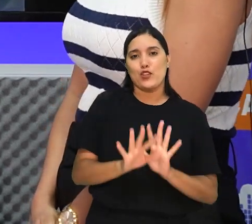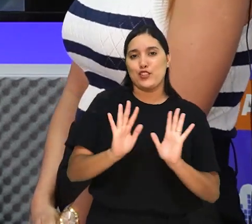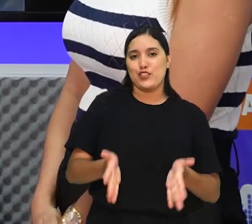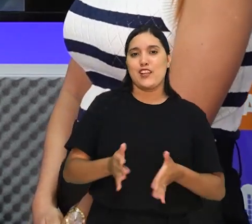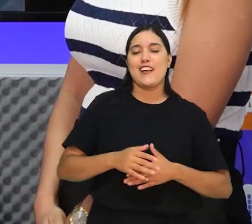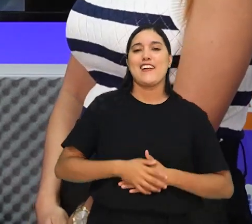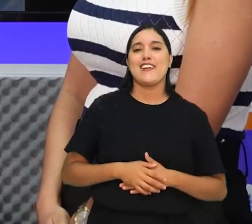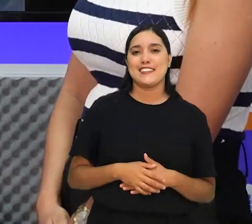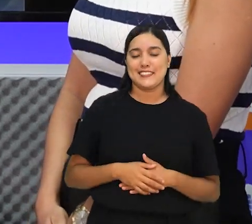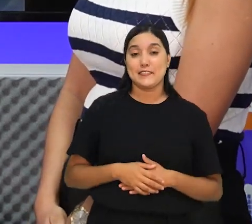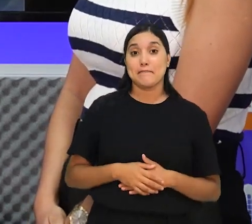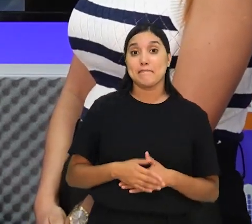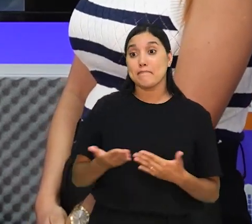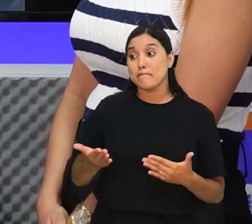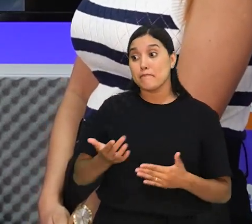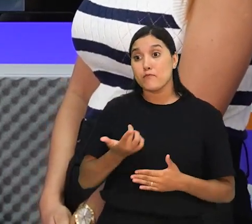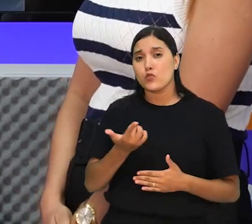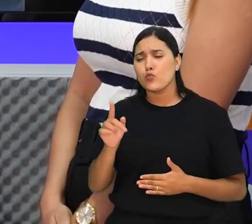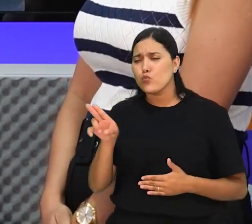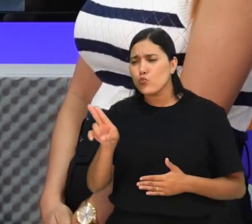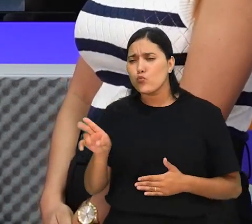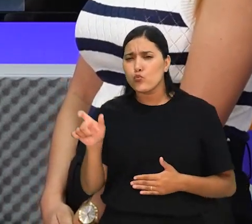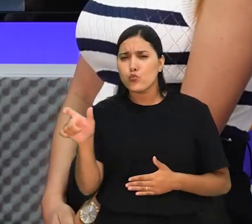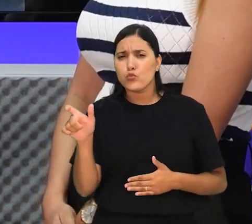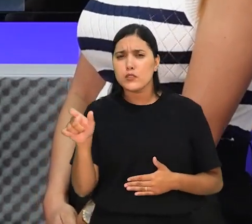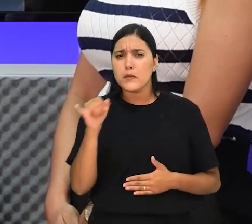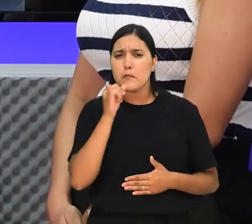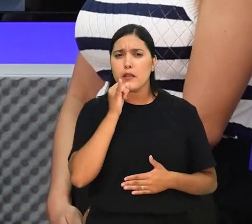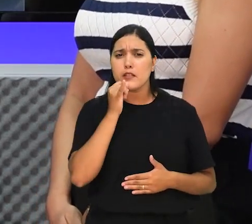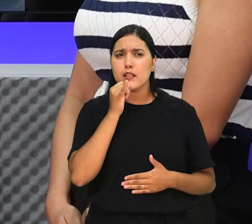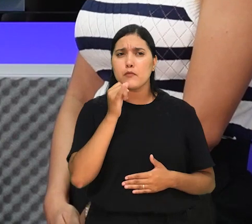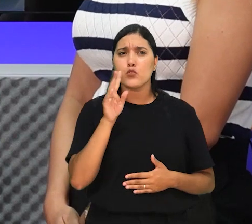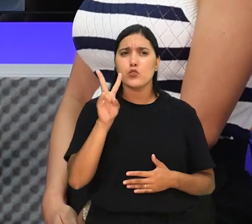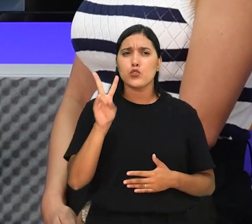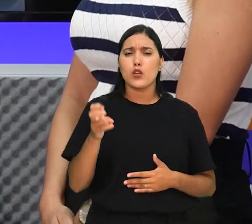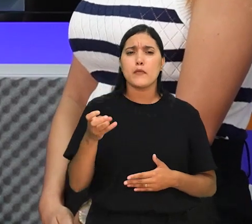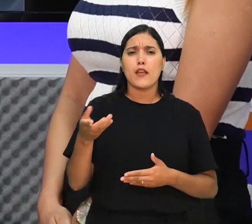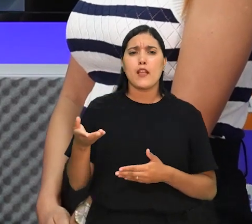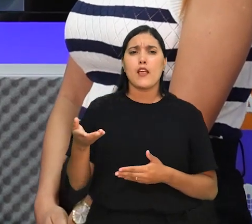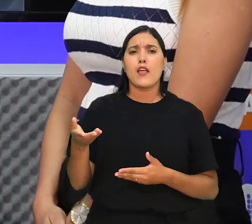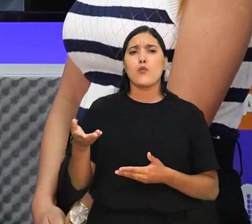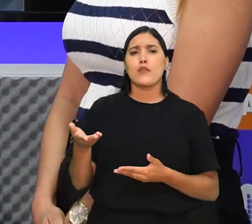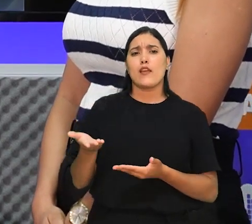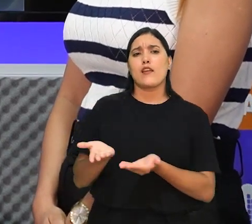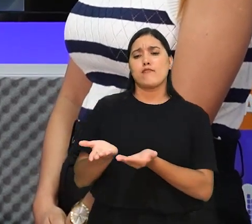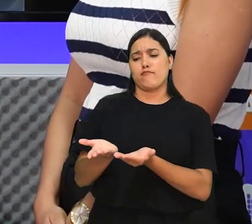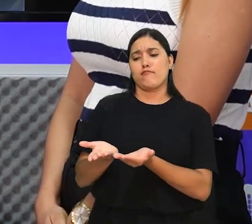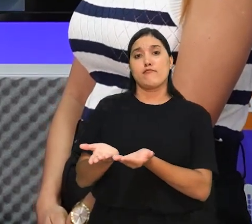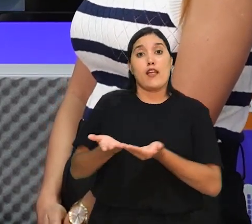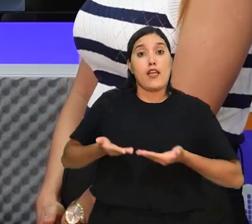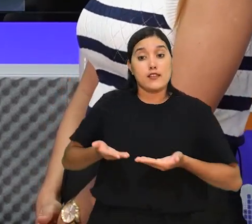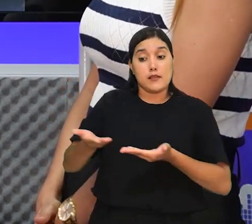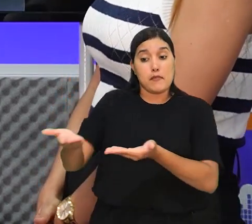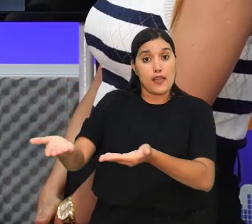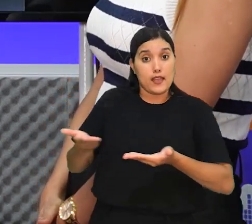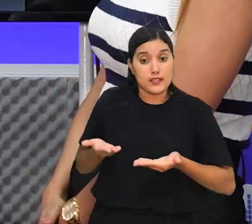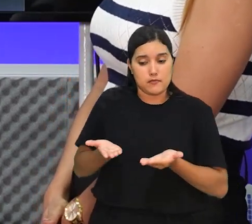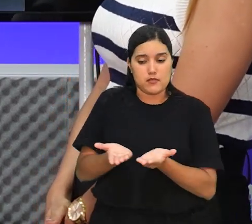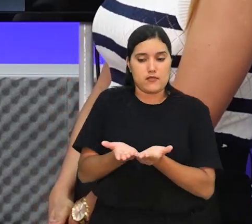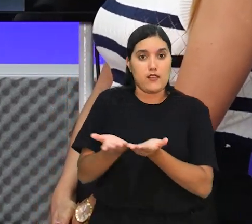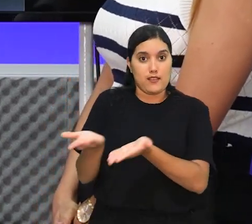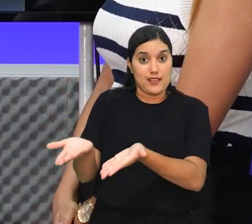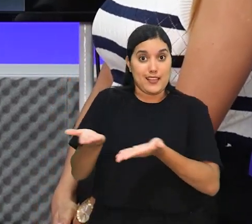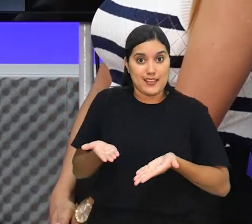mim. Deixa eu ver aqui. Aqui a gente usa para fazer receber, né? Ele faz para mim assim, receber. Né?